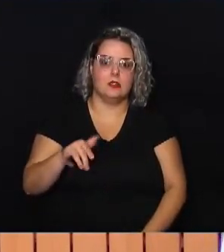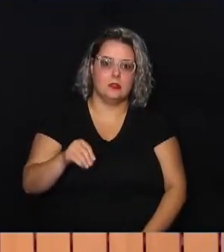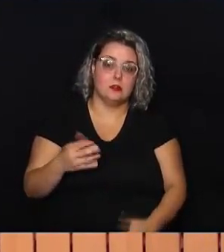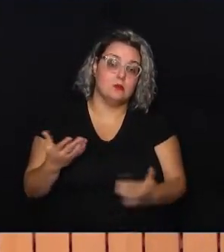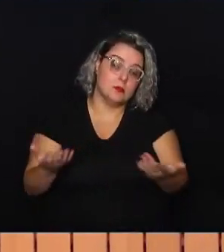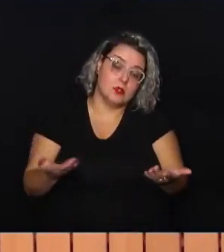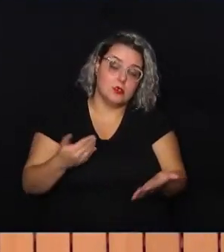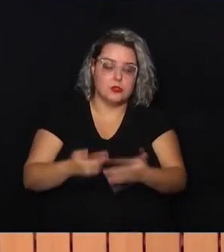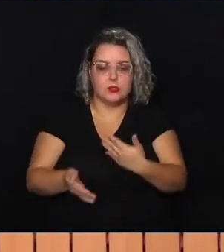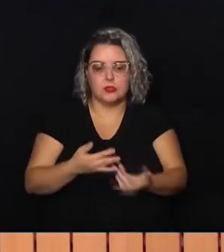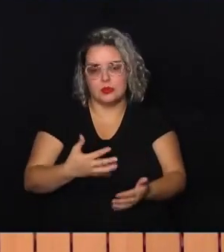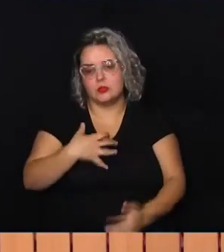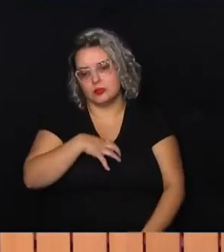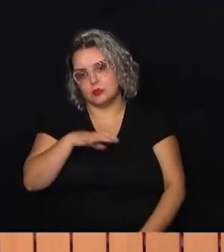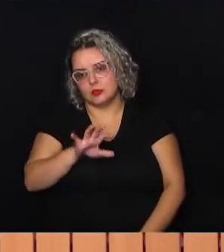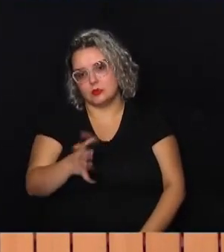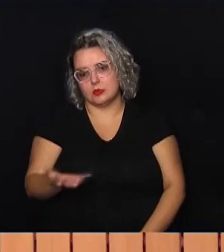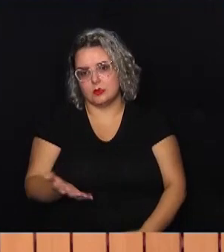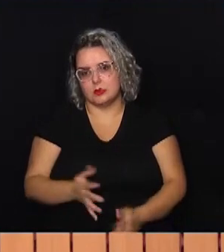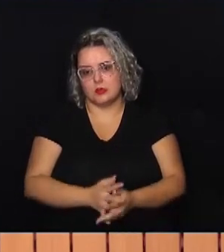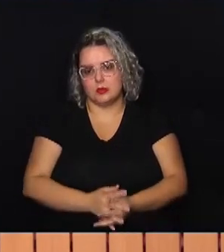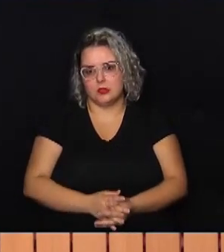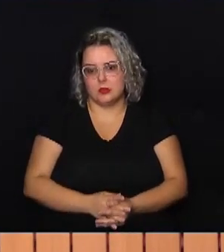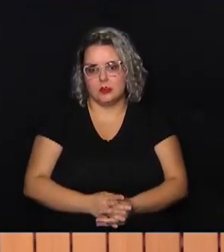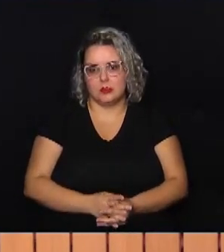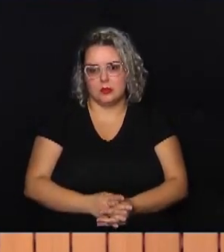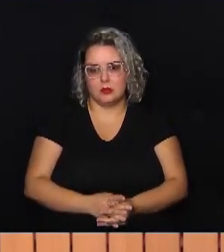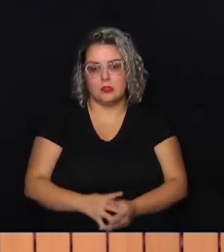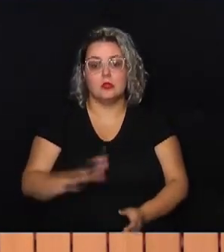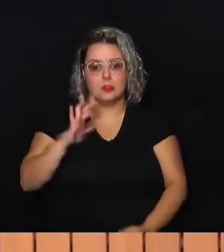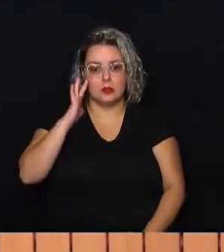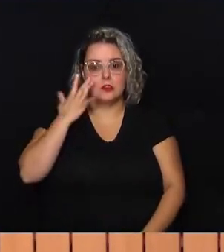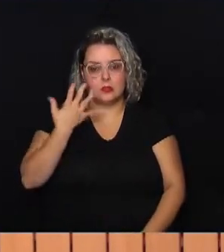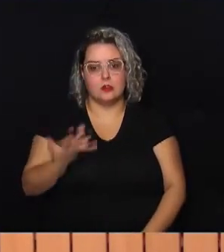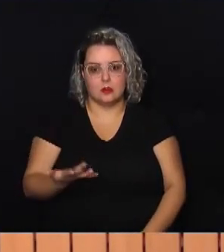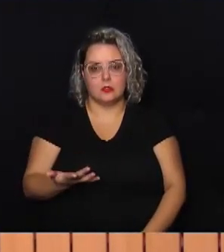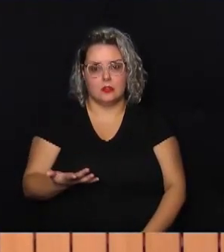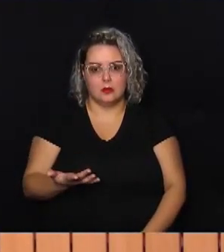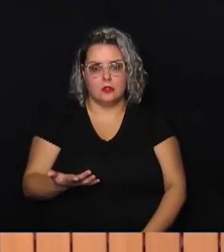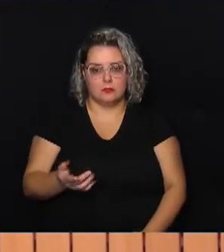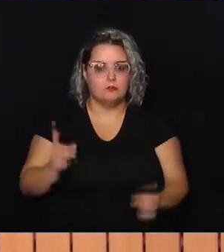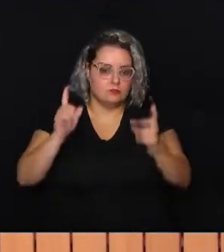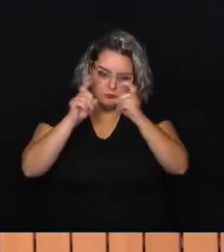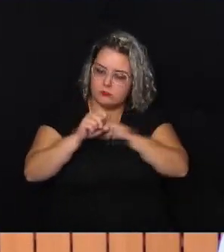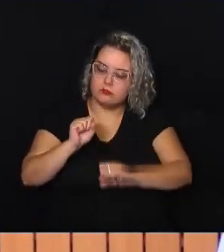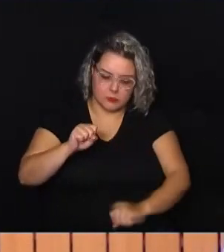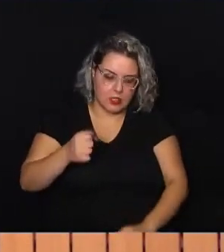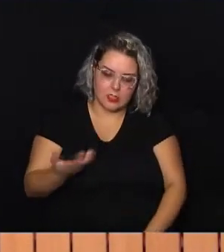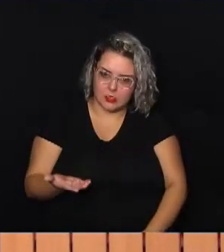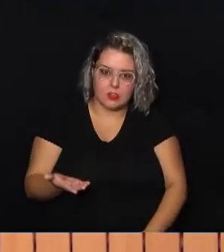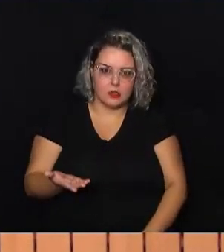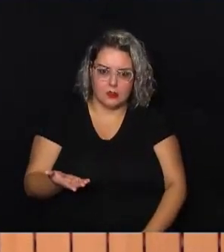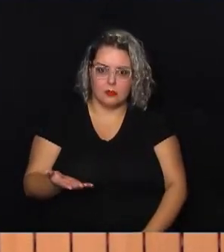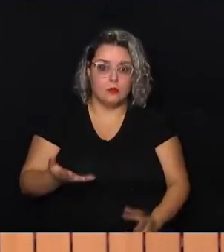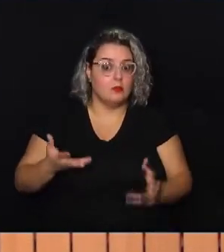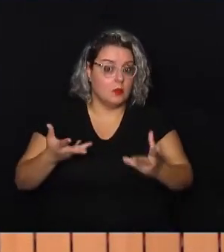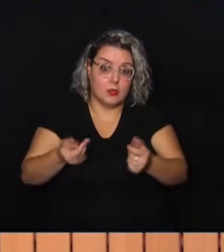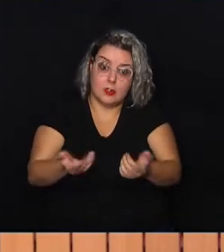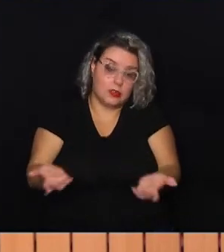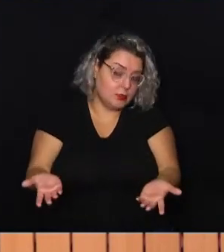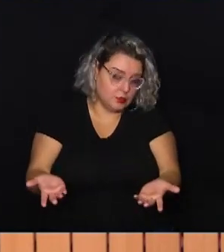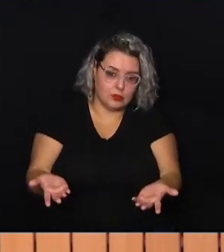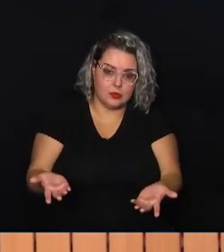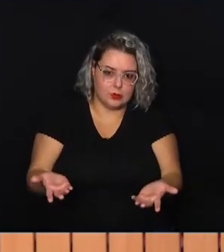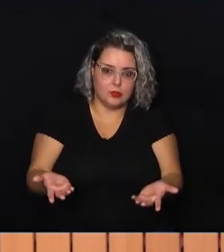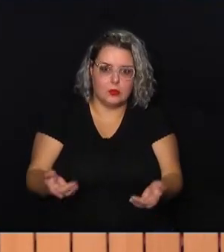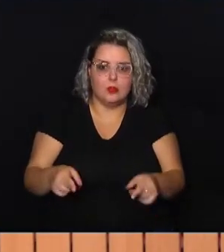qualquer maneira, eu acho que anda difícil mesmo, mas difícil para todo mundo, fora,